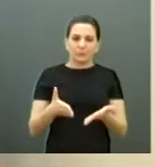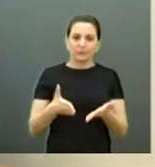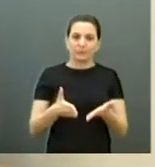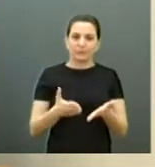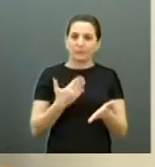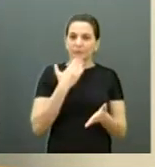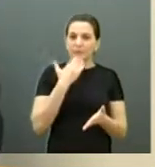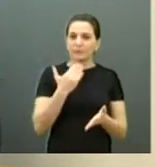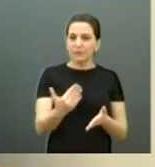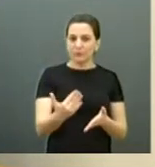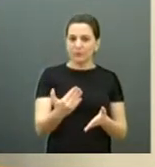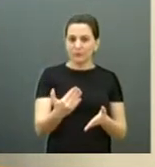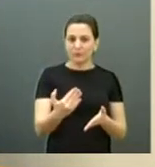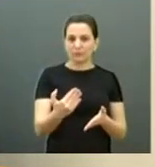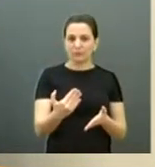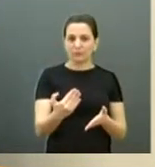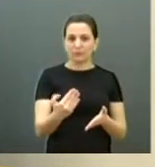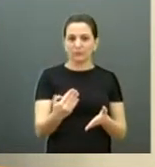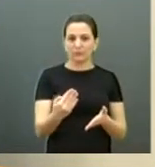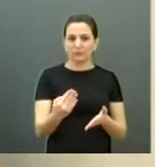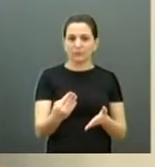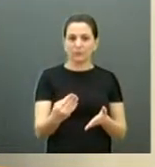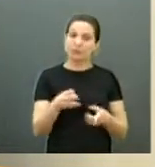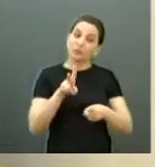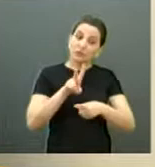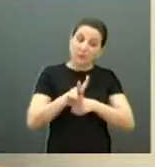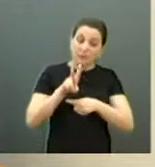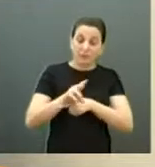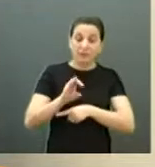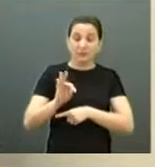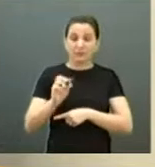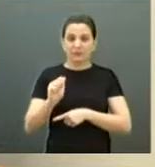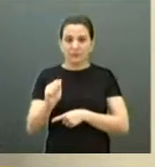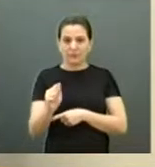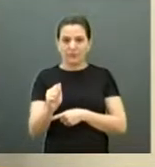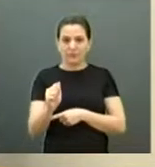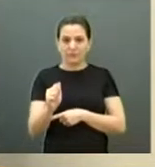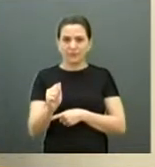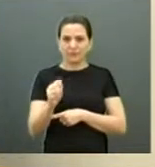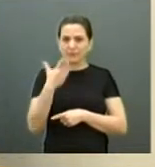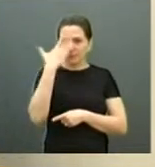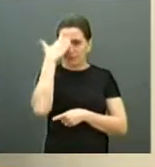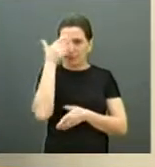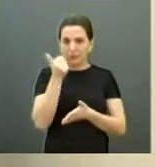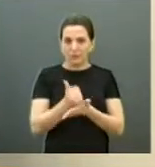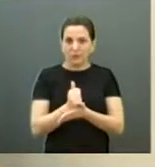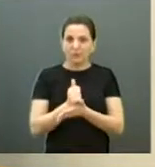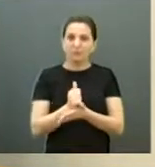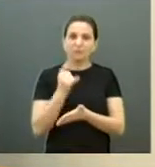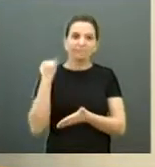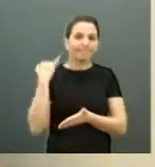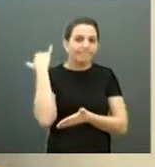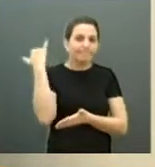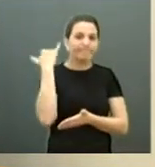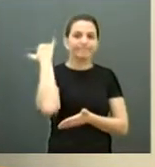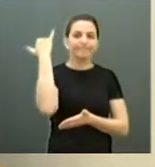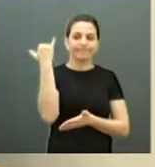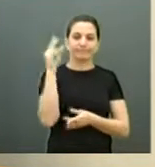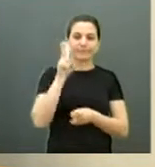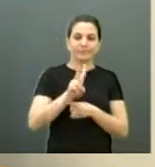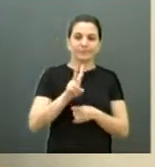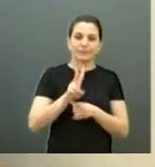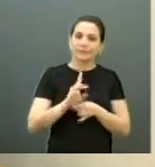pedido que nós fizemos de uma auditoria na cta eu acredito que é de extrema relevância uma auditoria